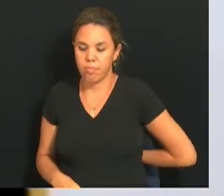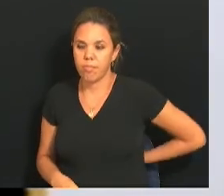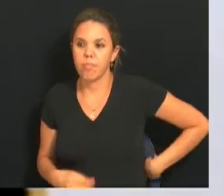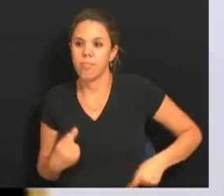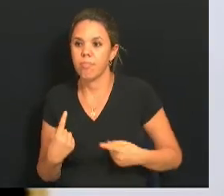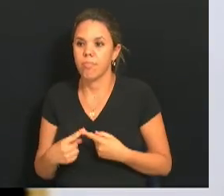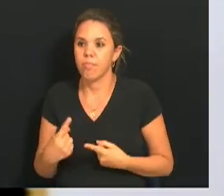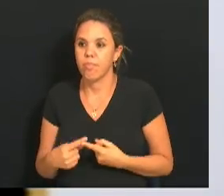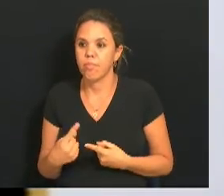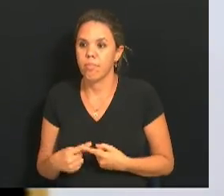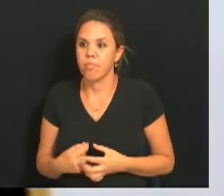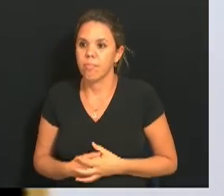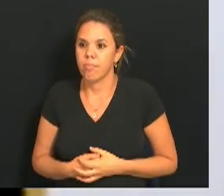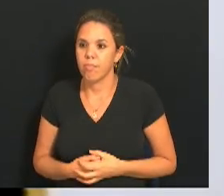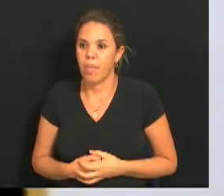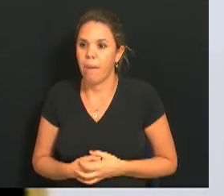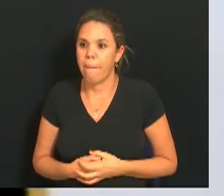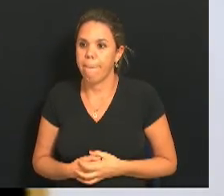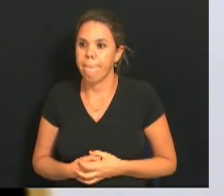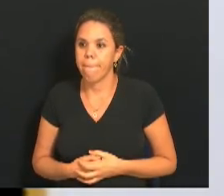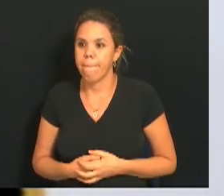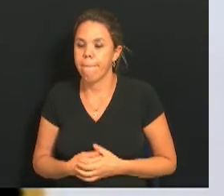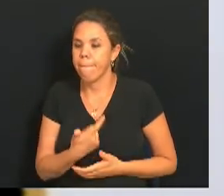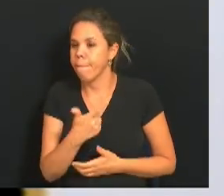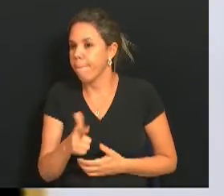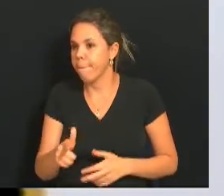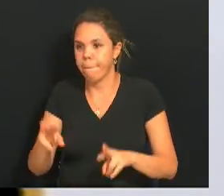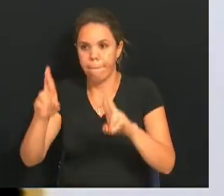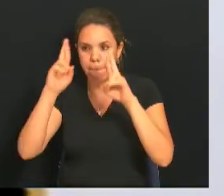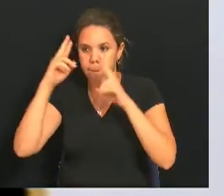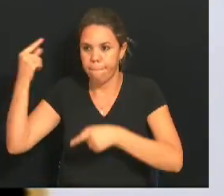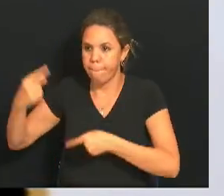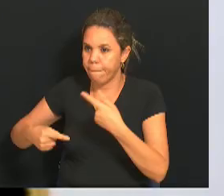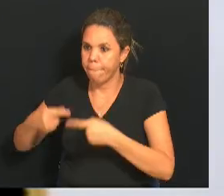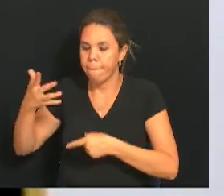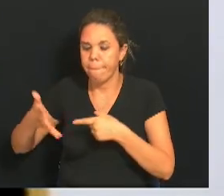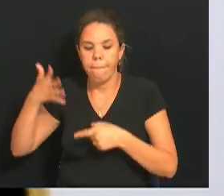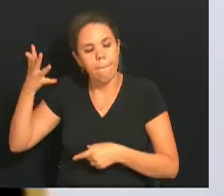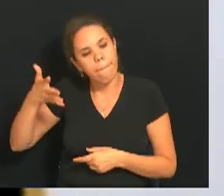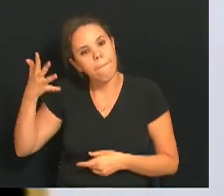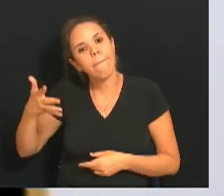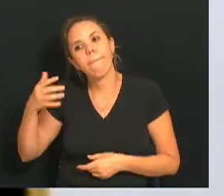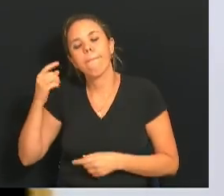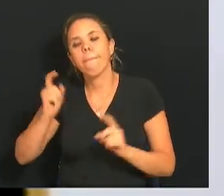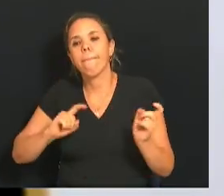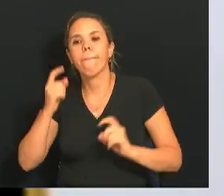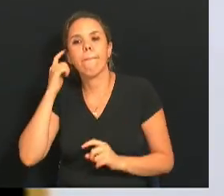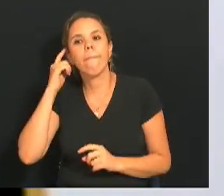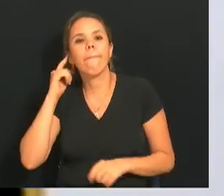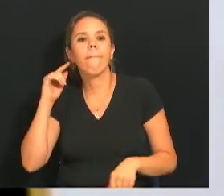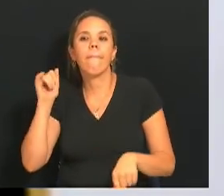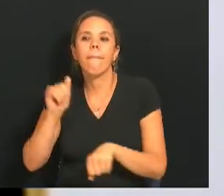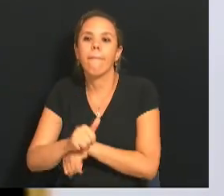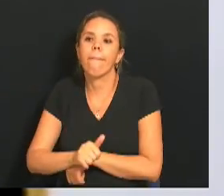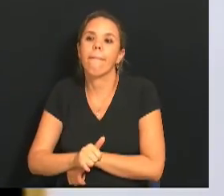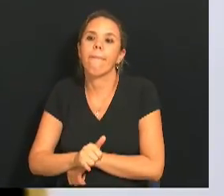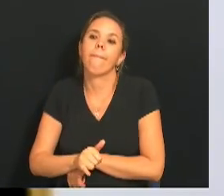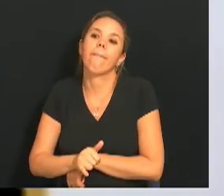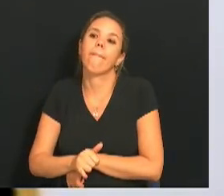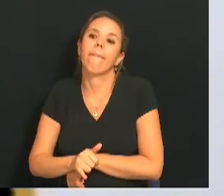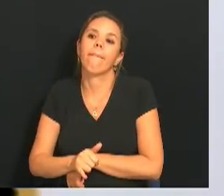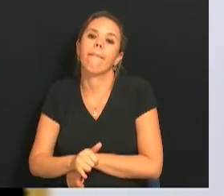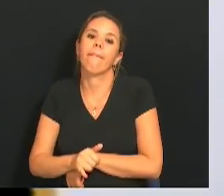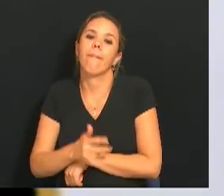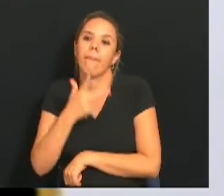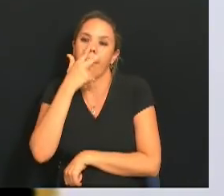porque desrespeitou quem estava no debate e quem não estava no debate foi tratado feito